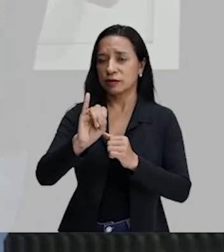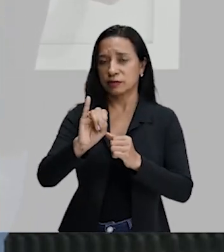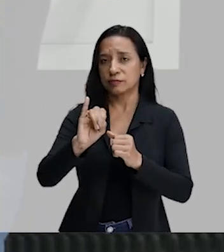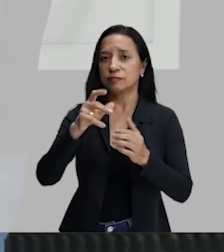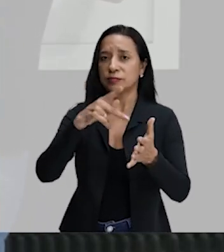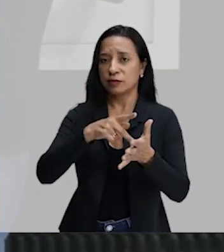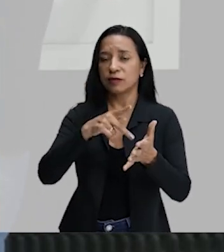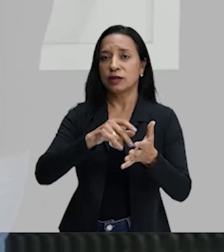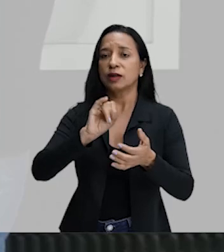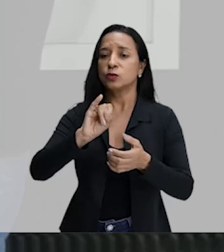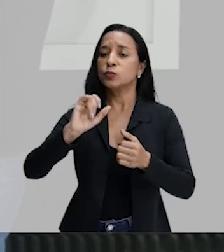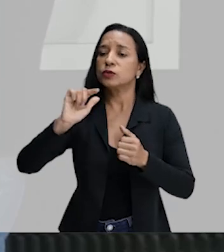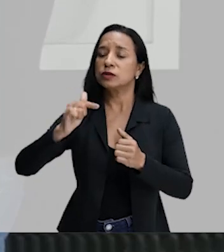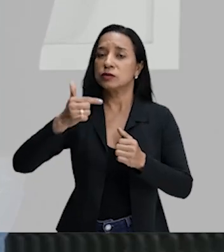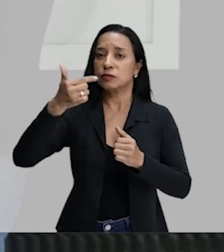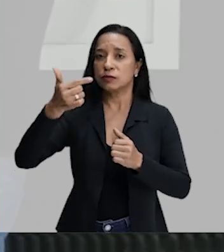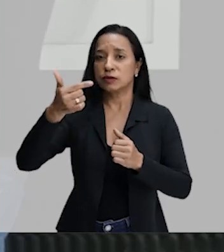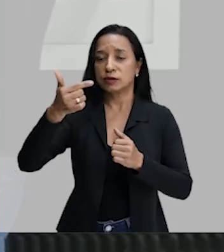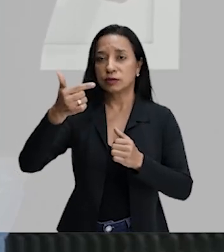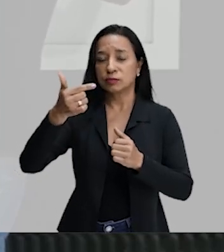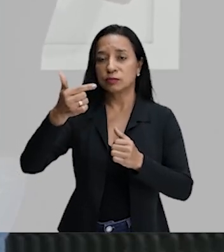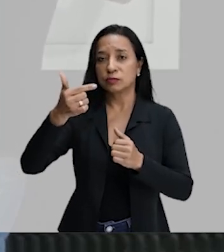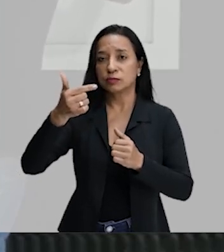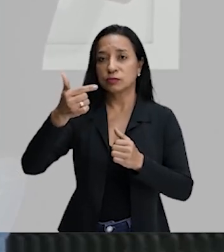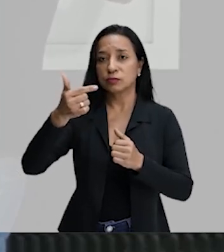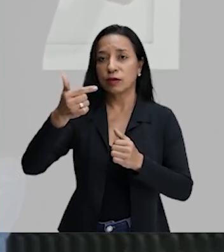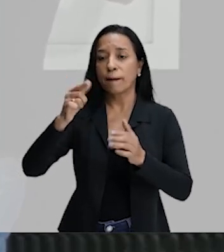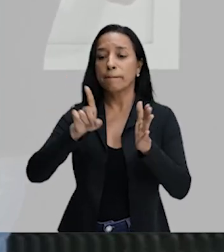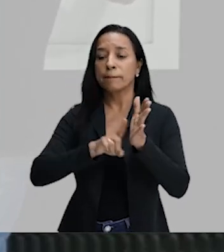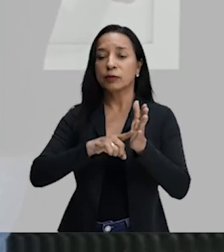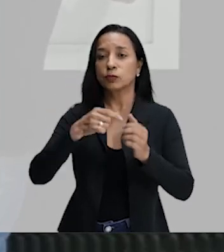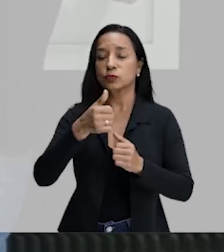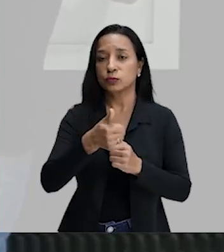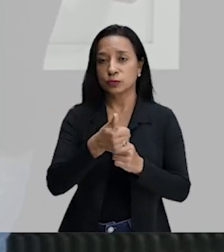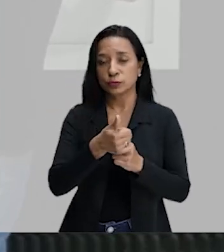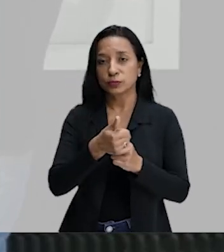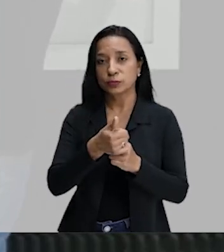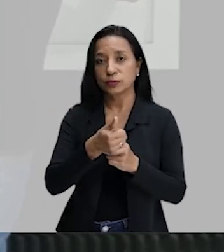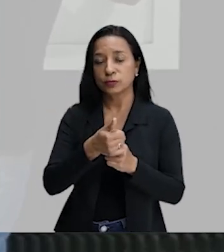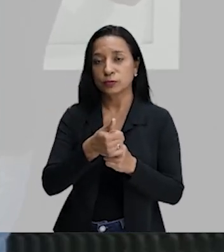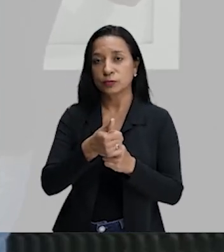verdade, o I ao quadrado, ele chamou de I ao quadrado menos 1.